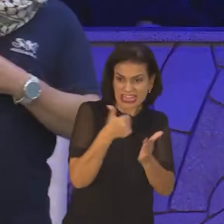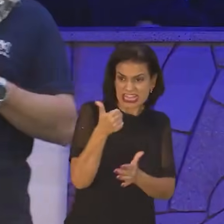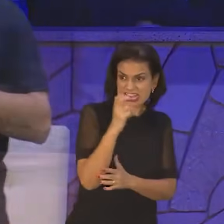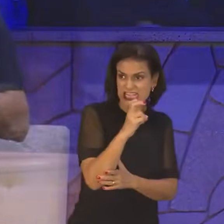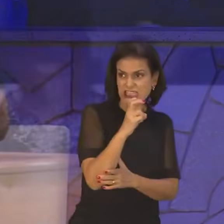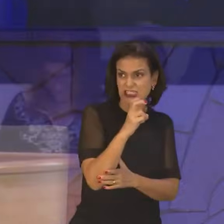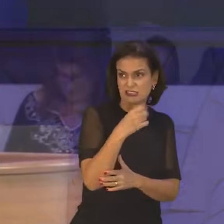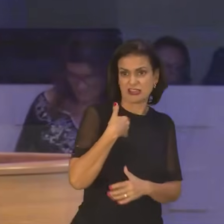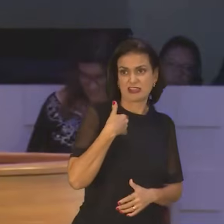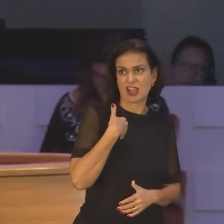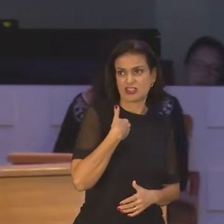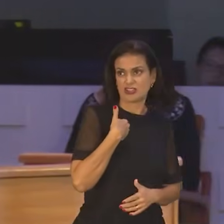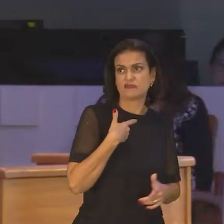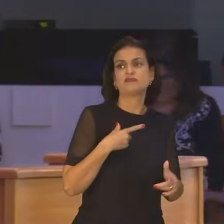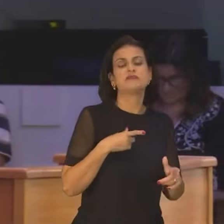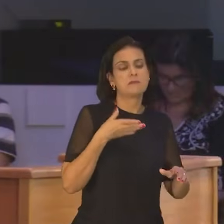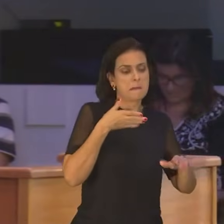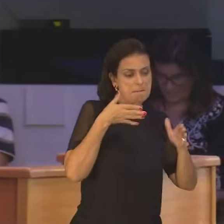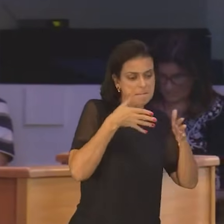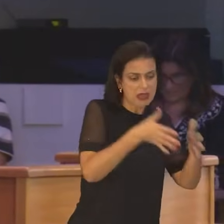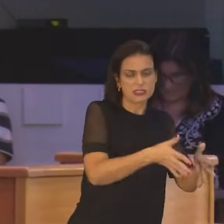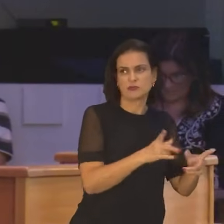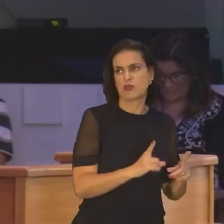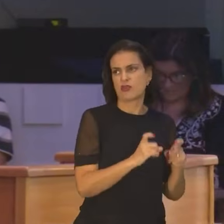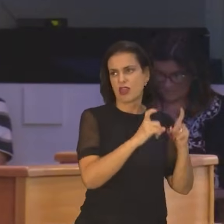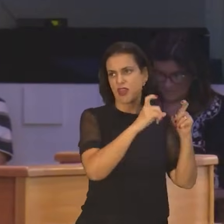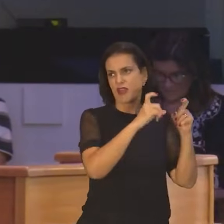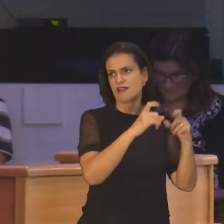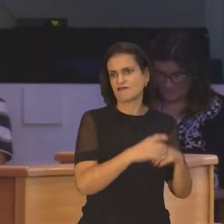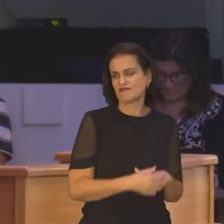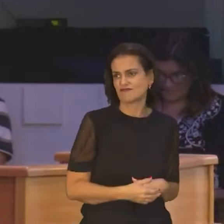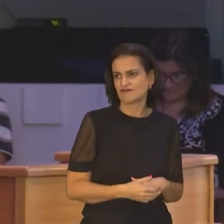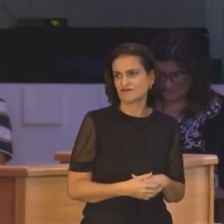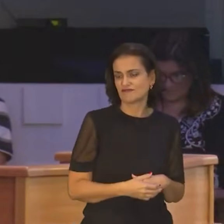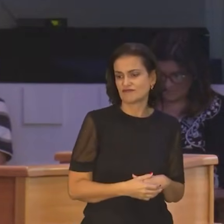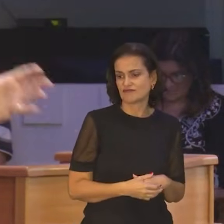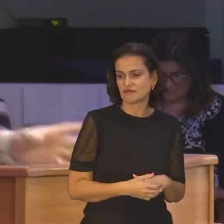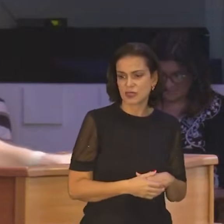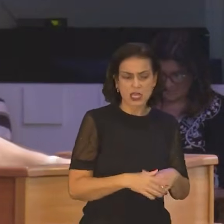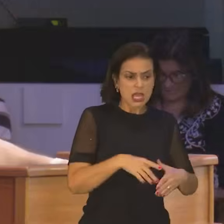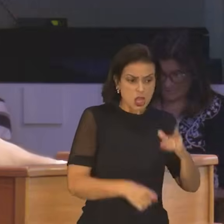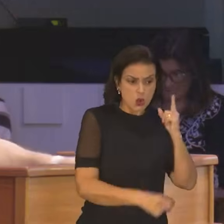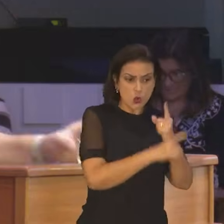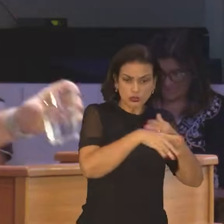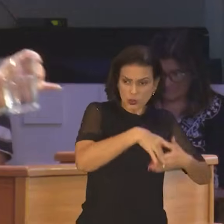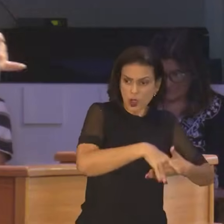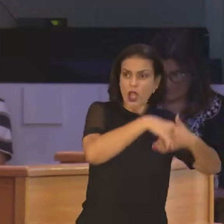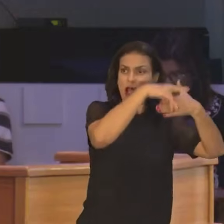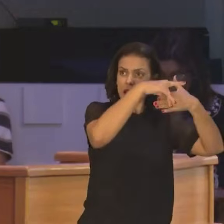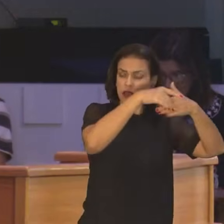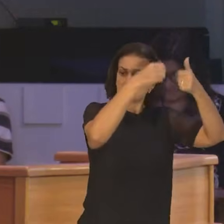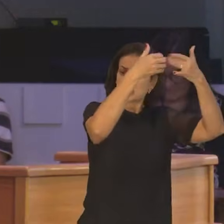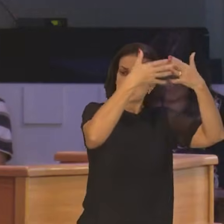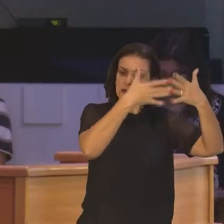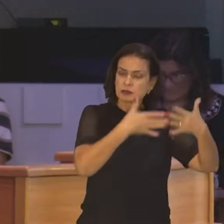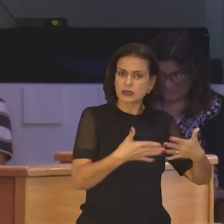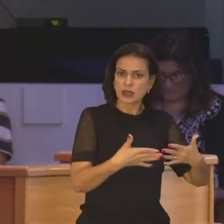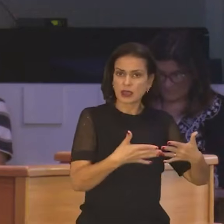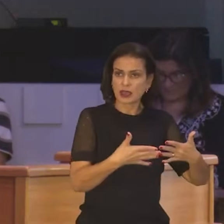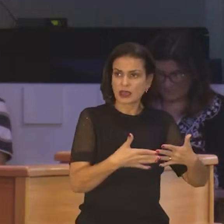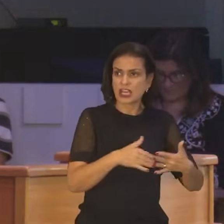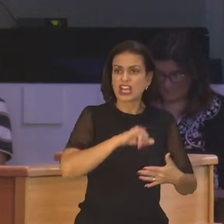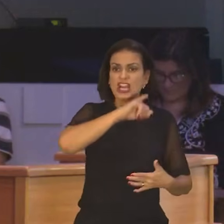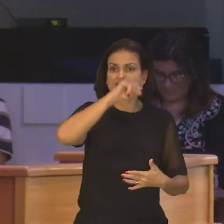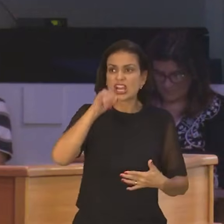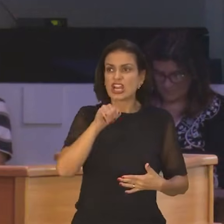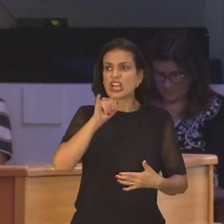anos de idade. Tive um culto assim, um encontro com líderes que vieram de fora para falar sobre al-jihad.